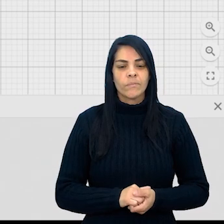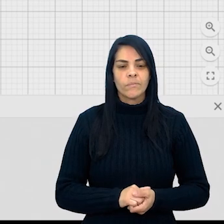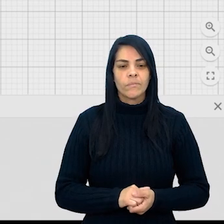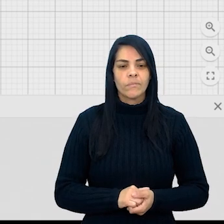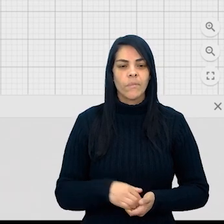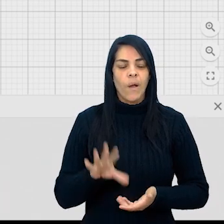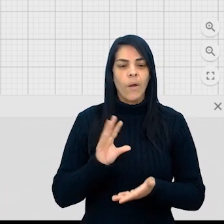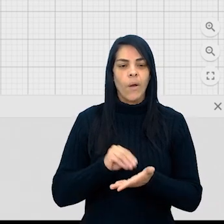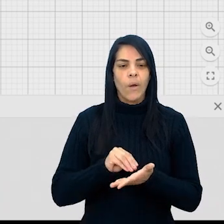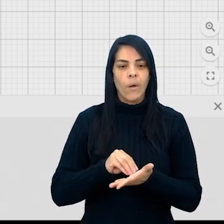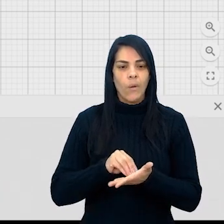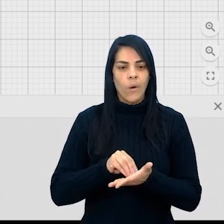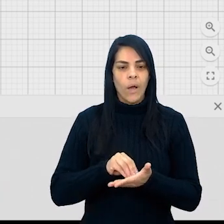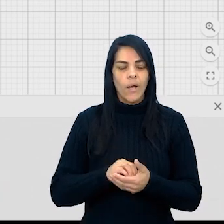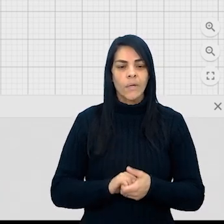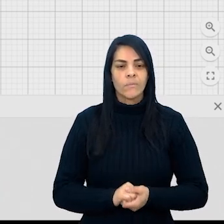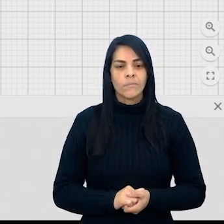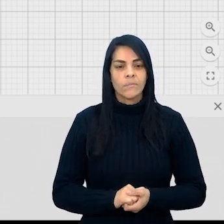Colocar uma